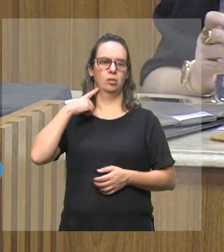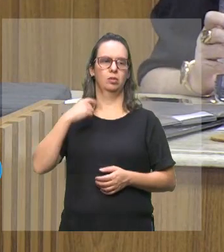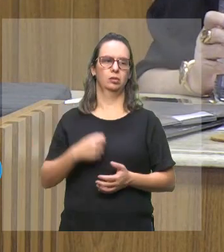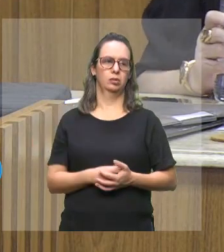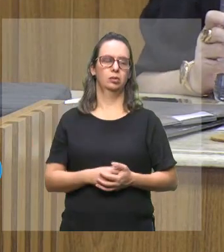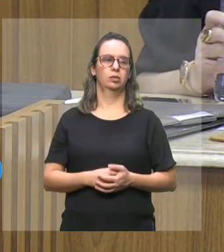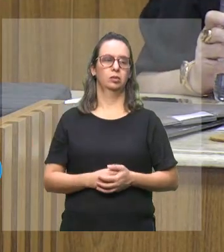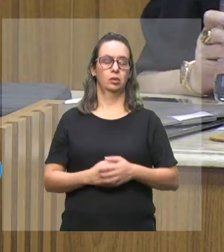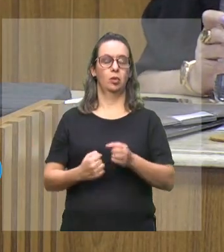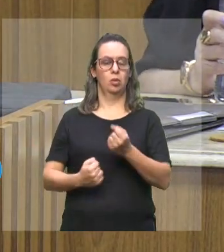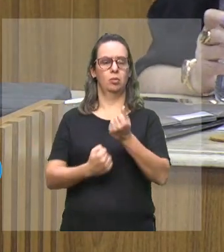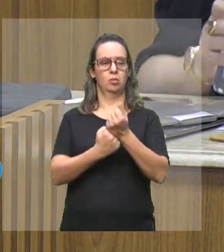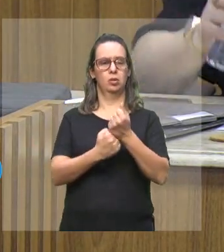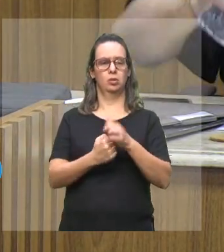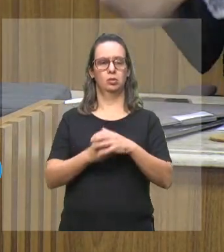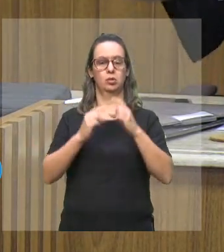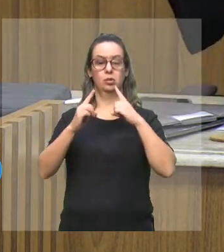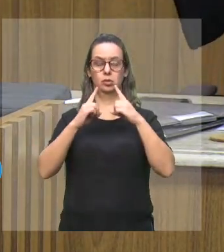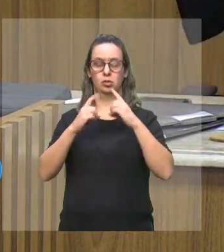discussão